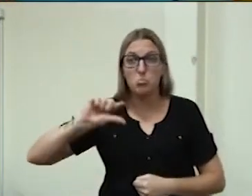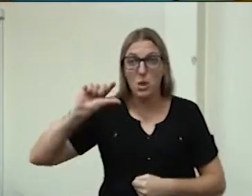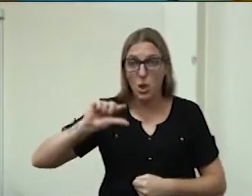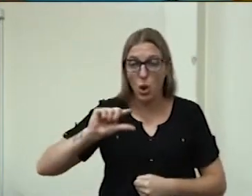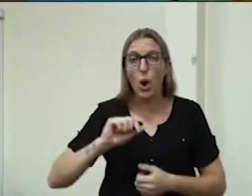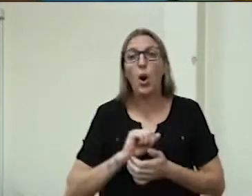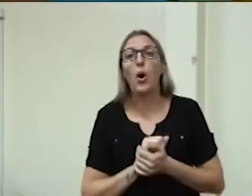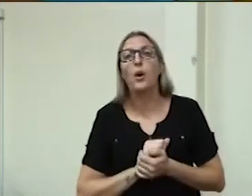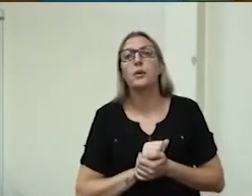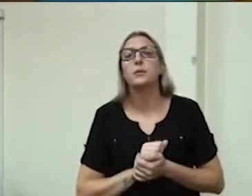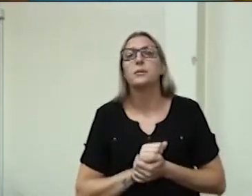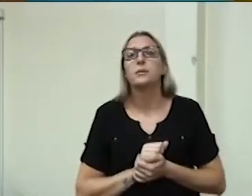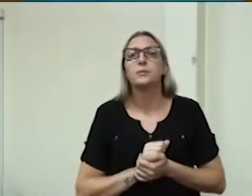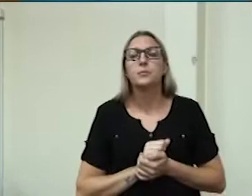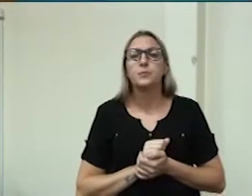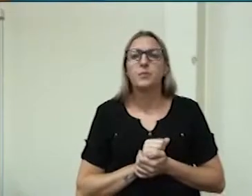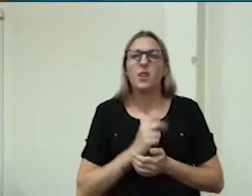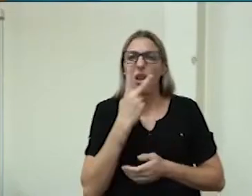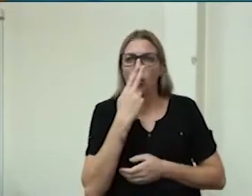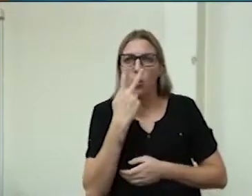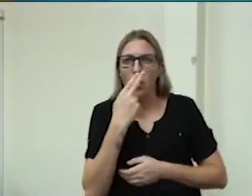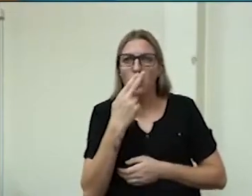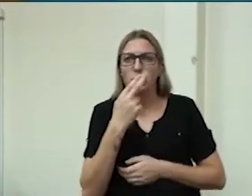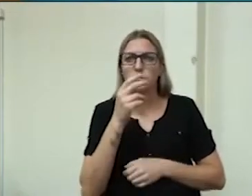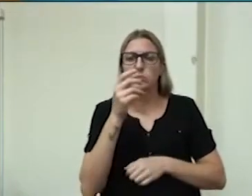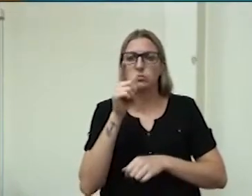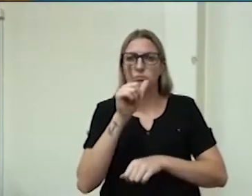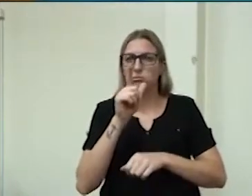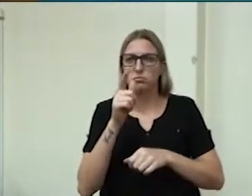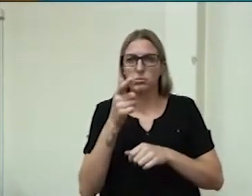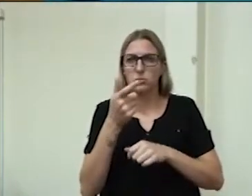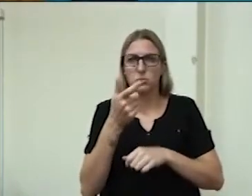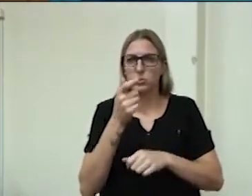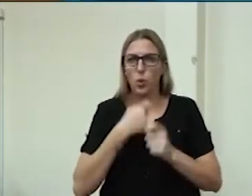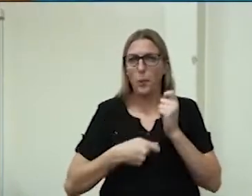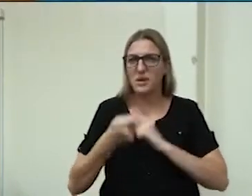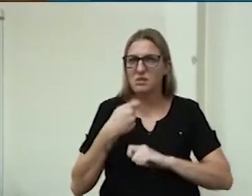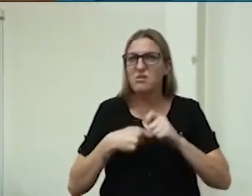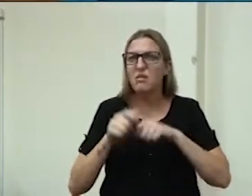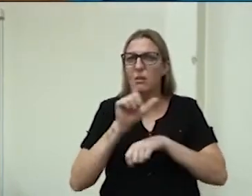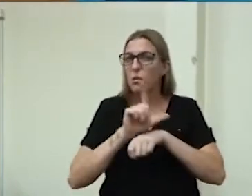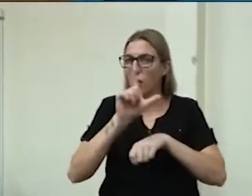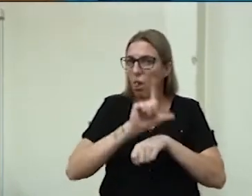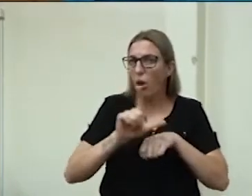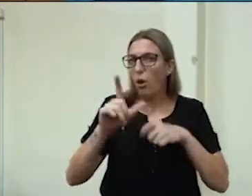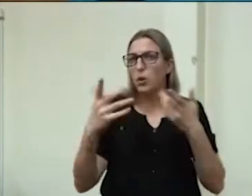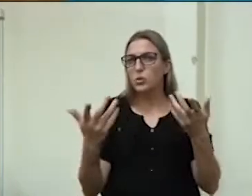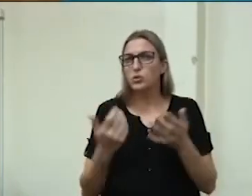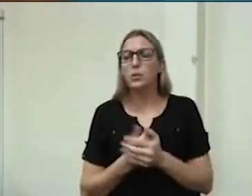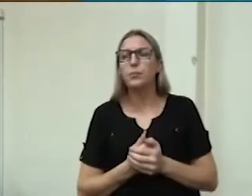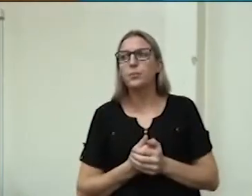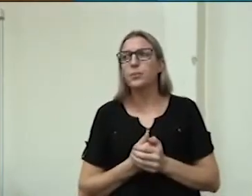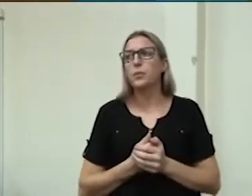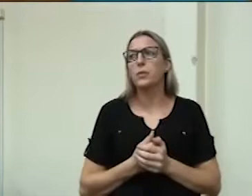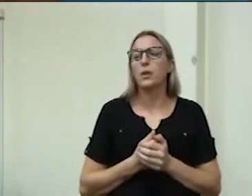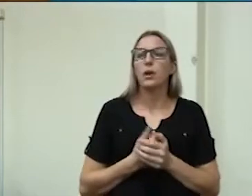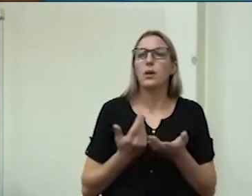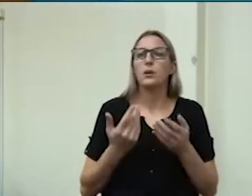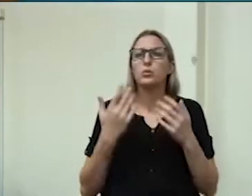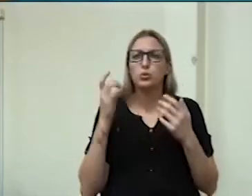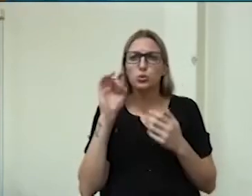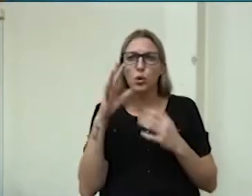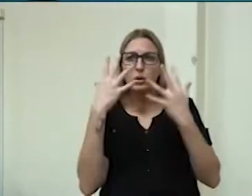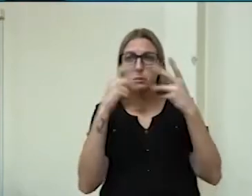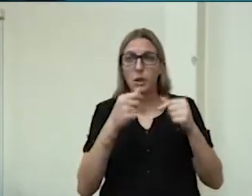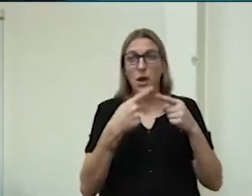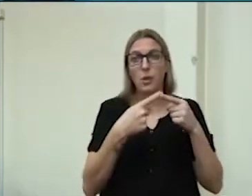comerciantes, que é quem pode usar o serviço do SESC. Então, venho aqui só para justificar, porque pode imaginar, não, pensou de um jeito num projeto e